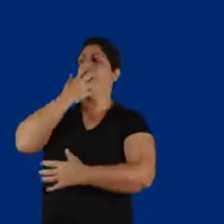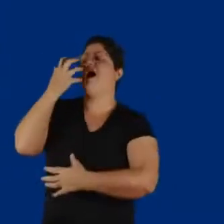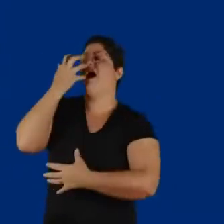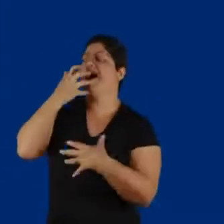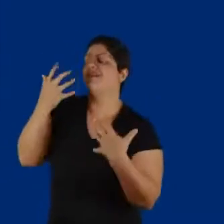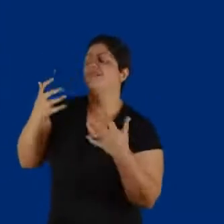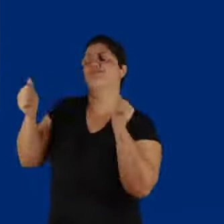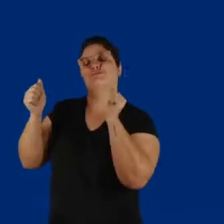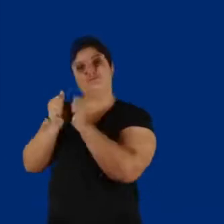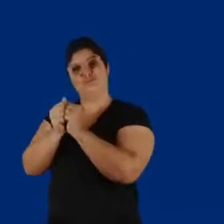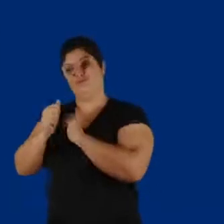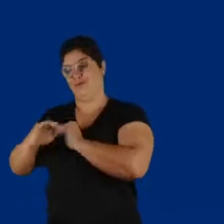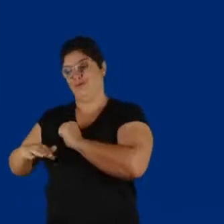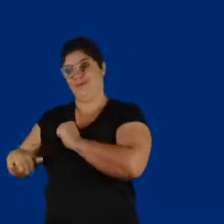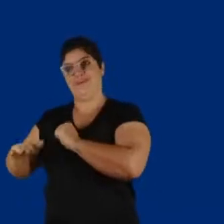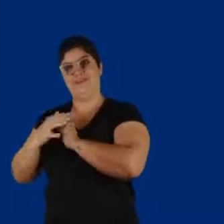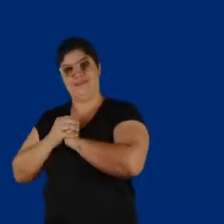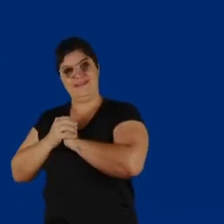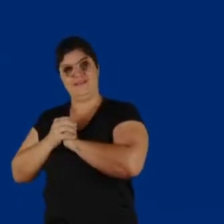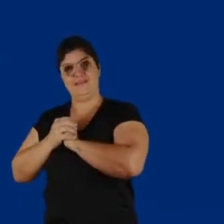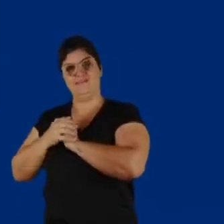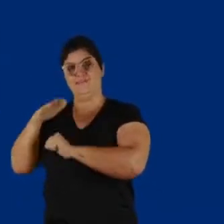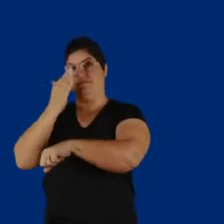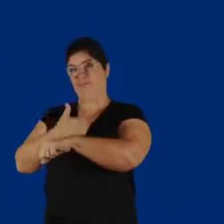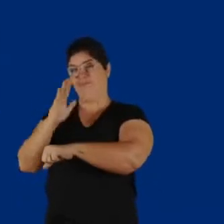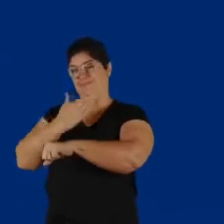as crianças, e eu treinei